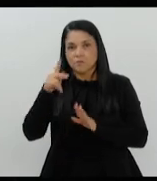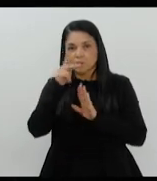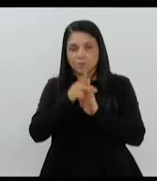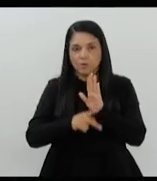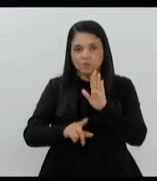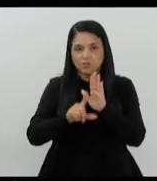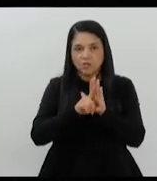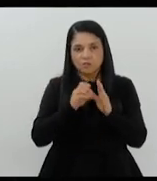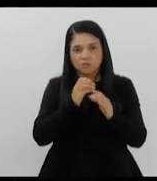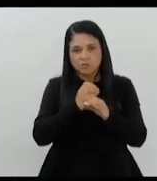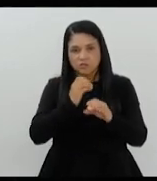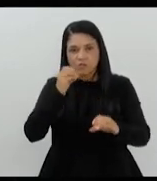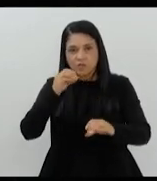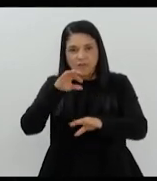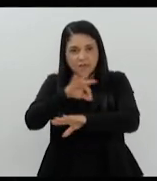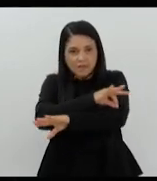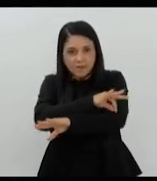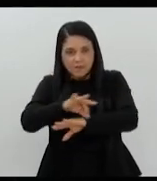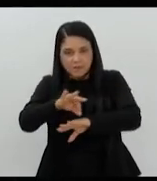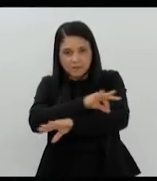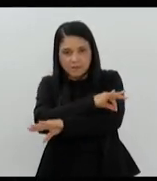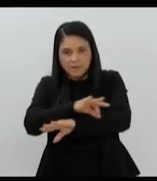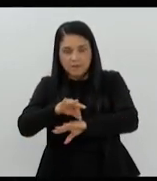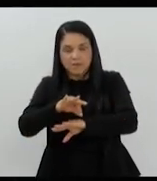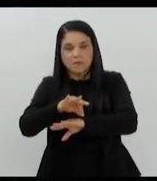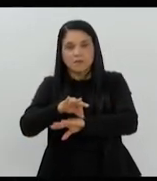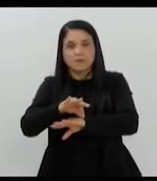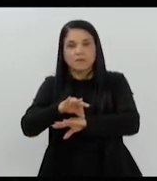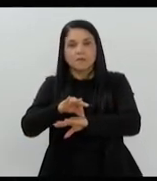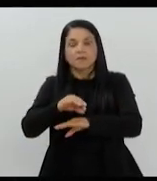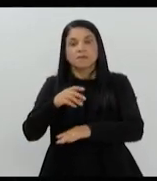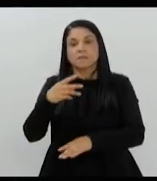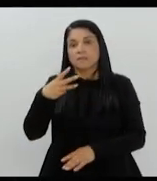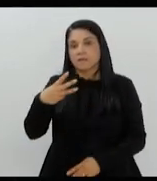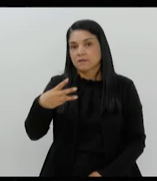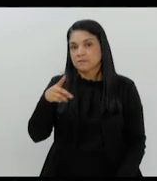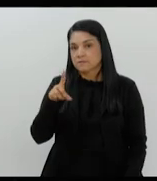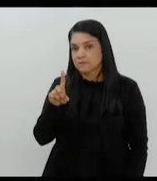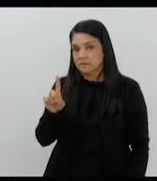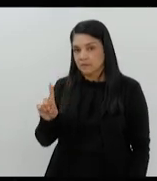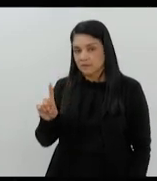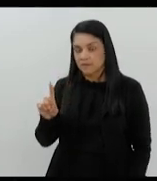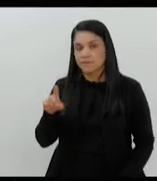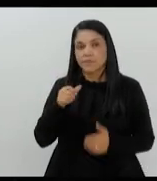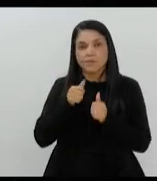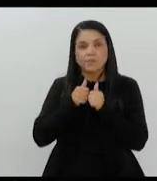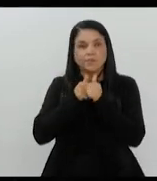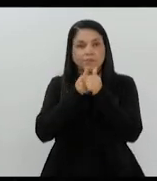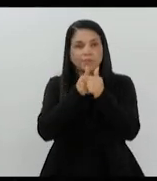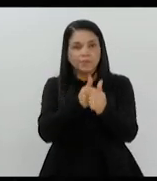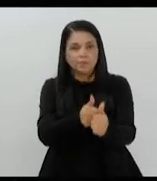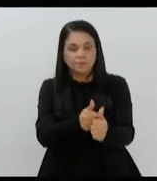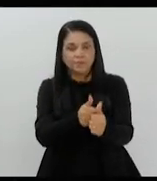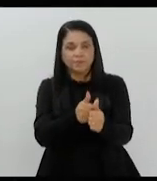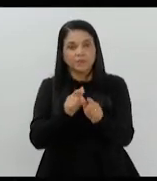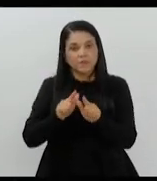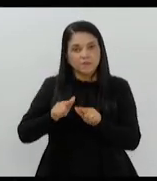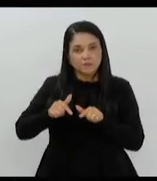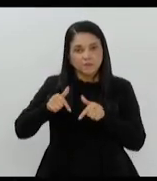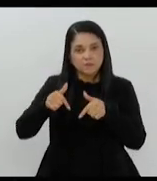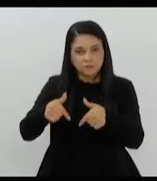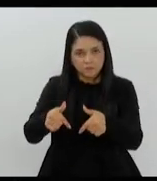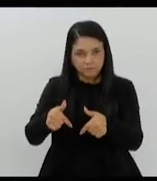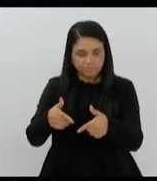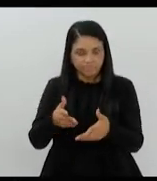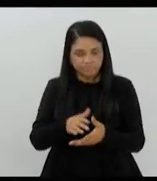de engenharia, engenharia e arquitetura em 3D e o acompanhamento das execuções dos